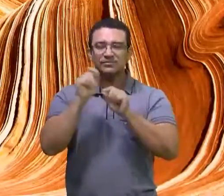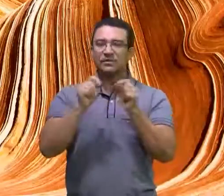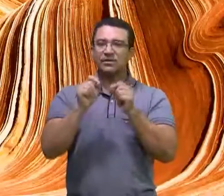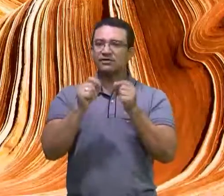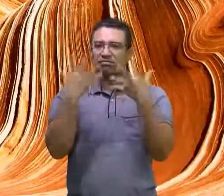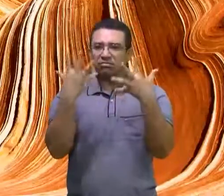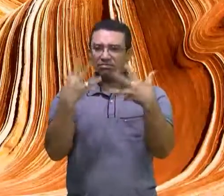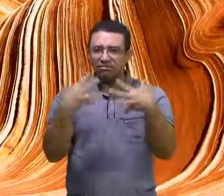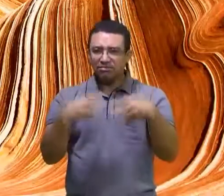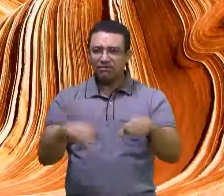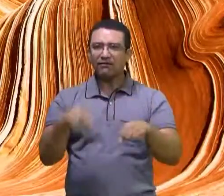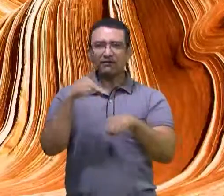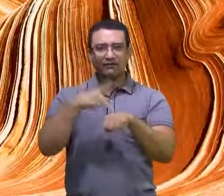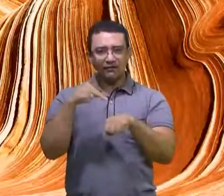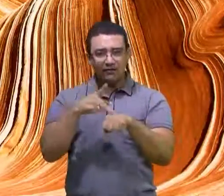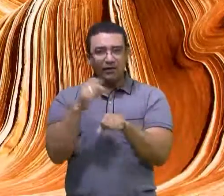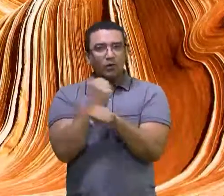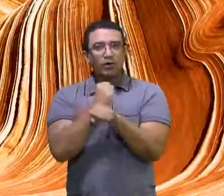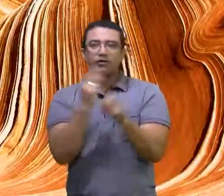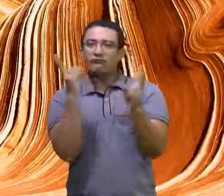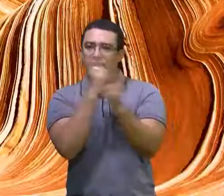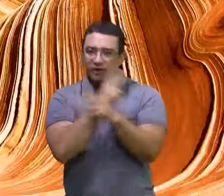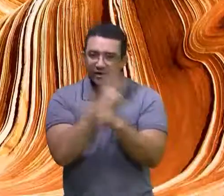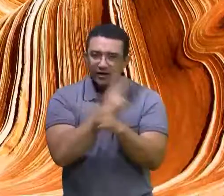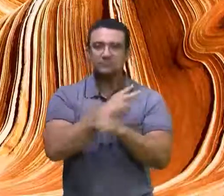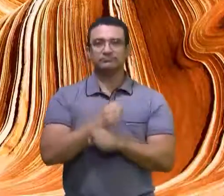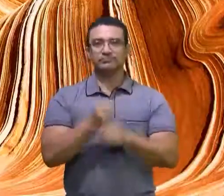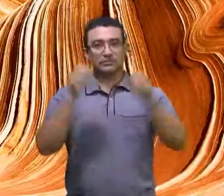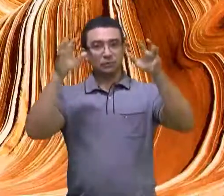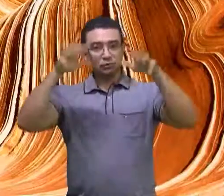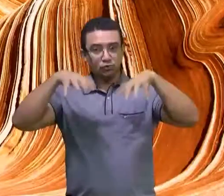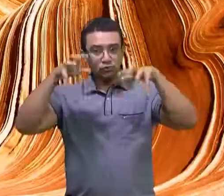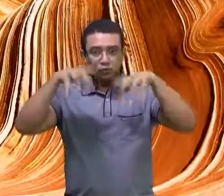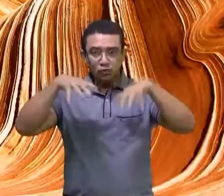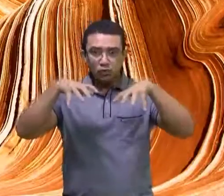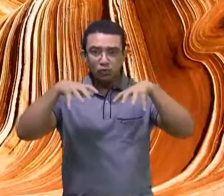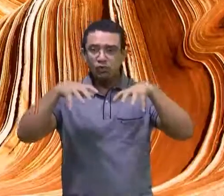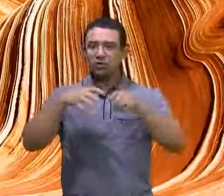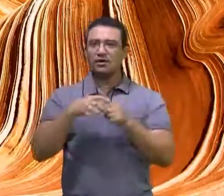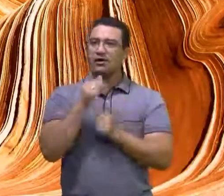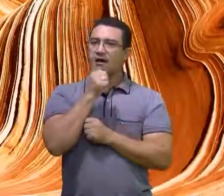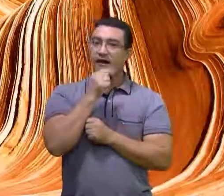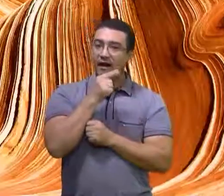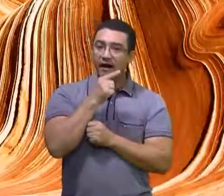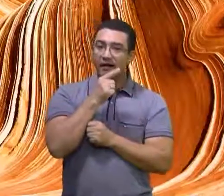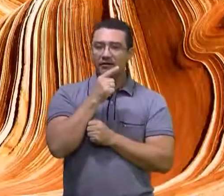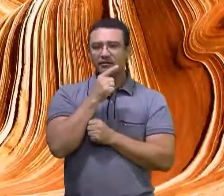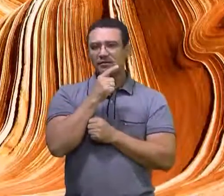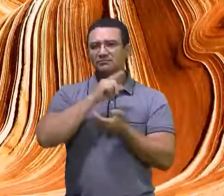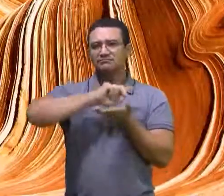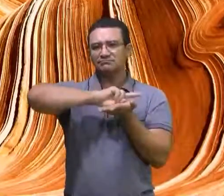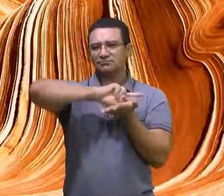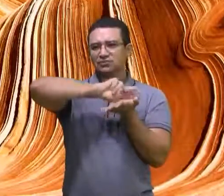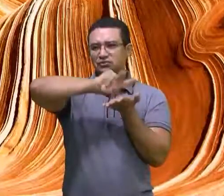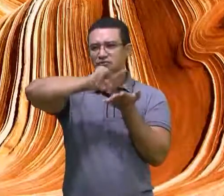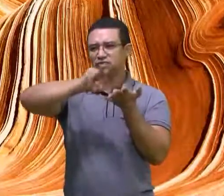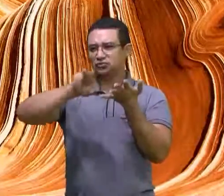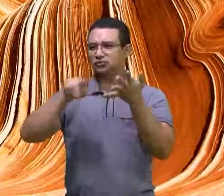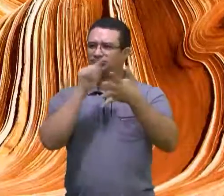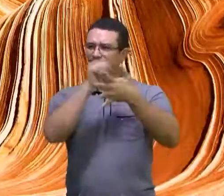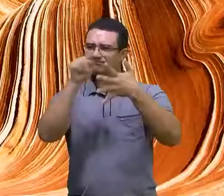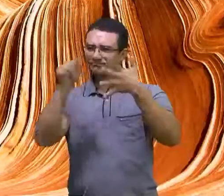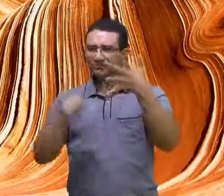dessas rochas, né, através da ação do vento, das chuvas, né, por meio da água, entre outros fatores que